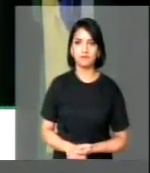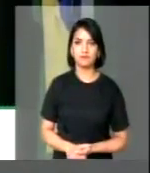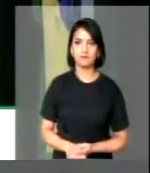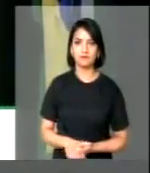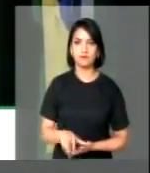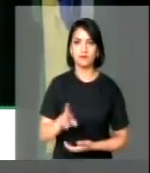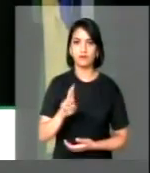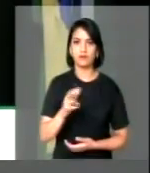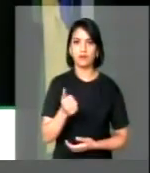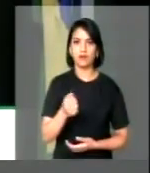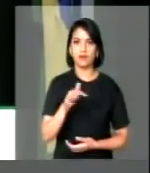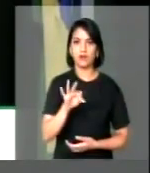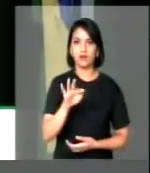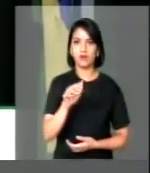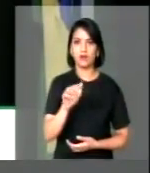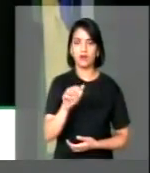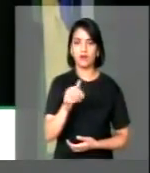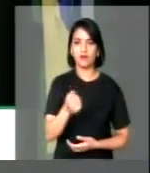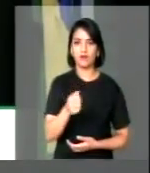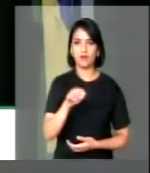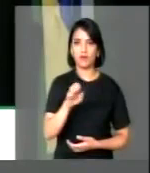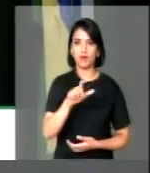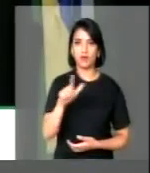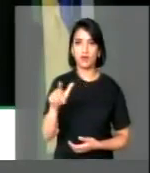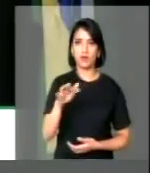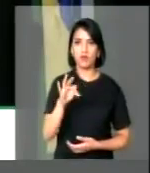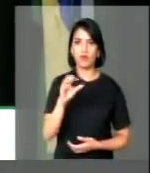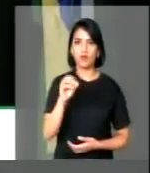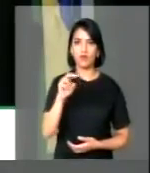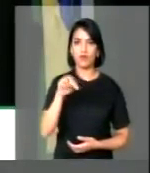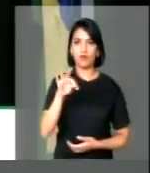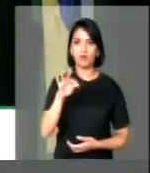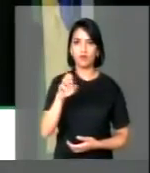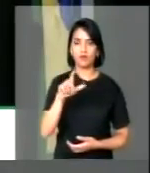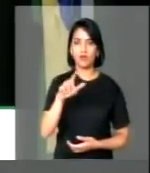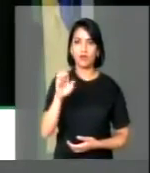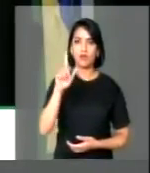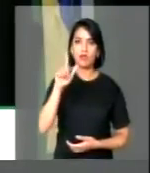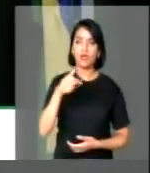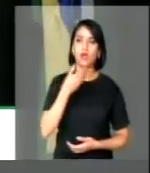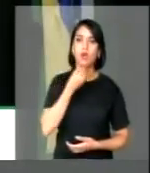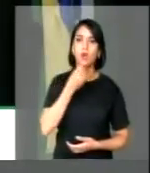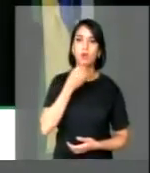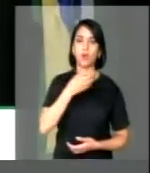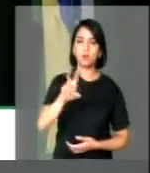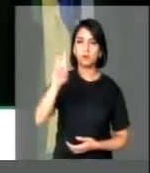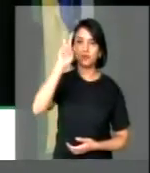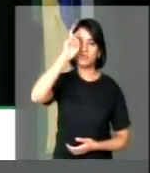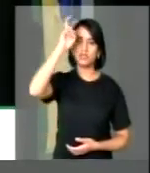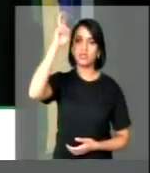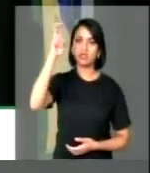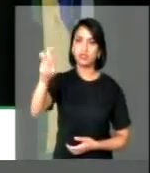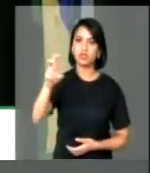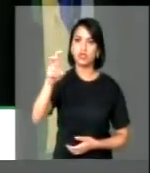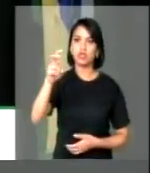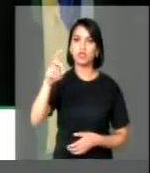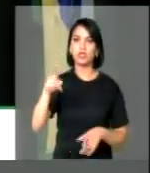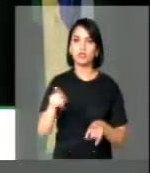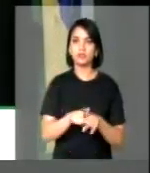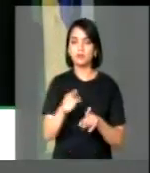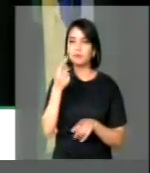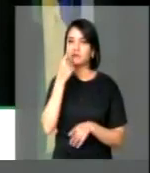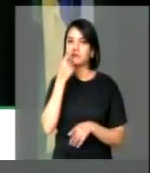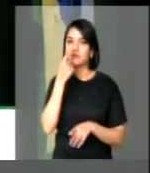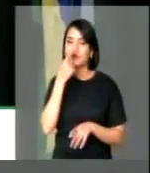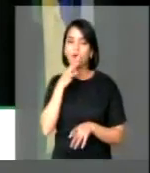Rafael Fonteles é um homem competente, é reconhecido pela inteligência, pela habilidade, pela intimidade com